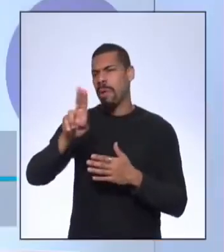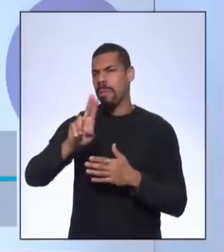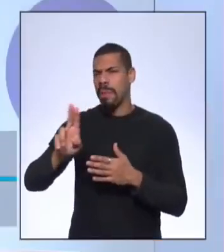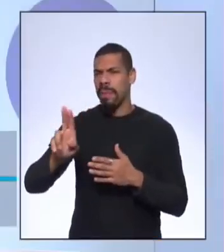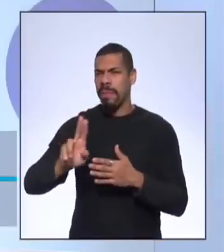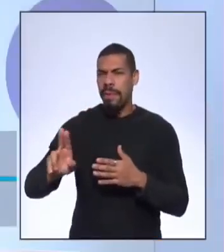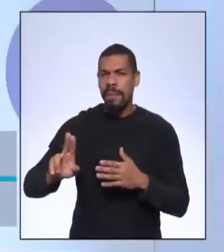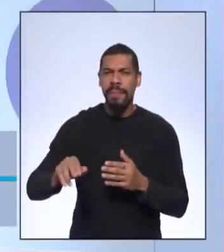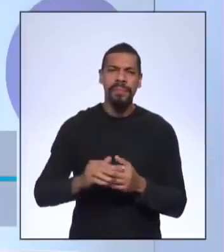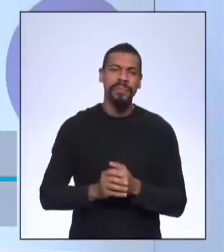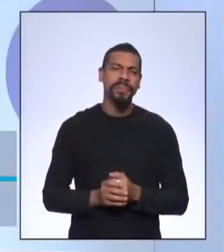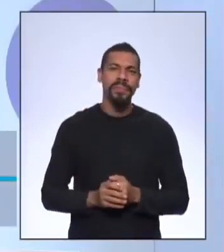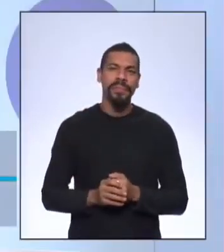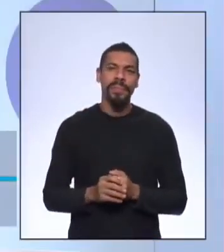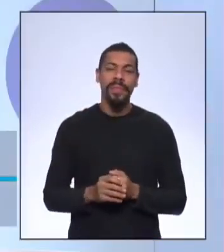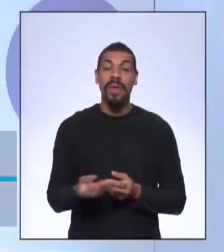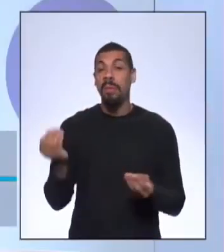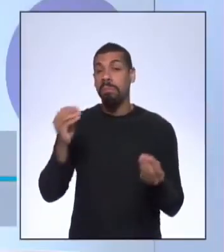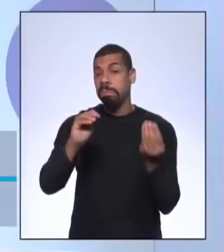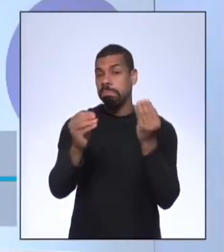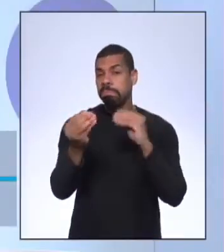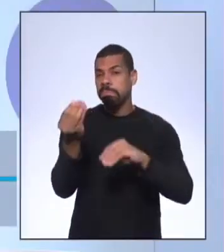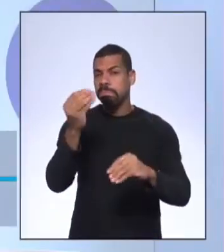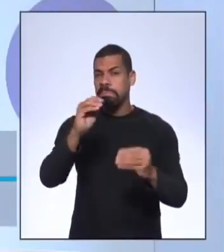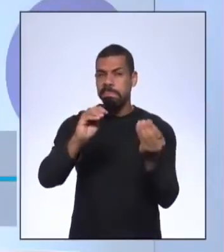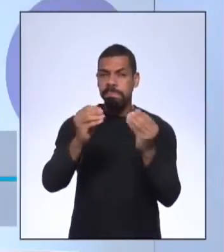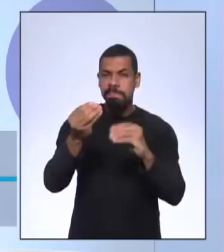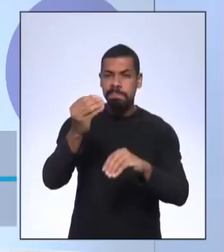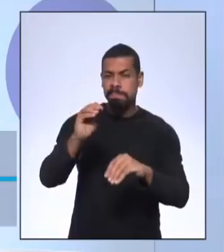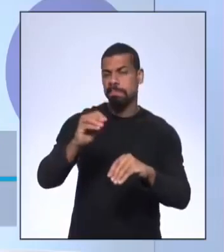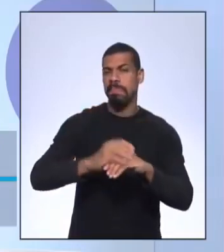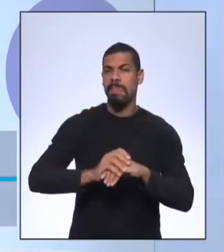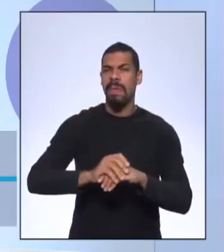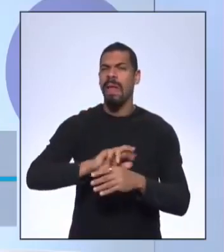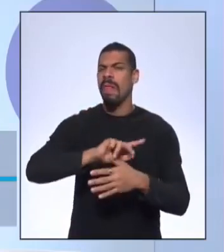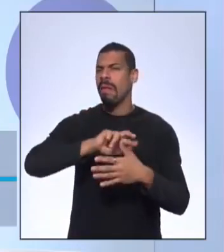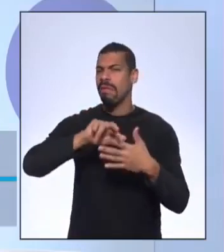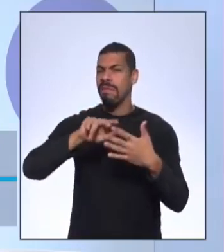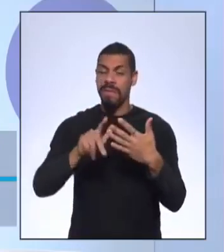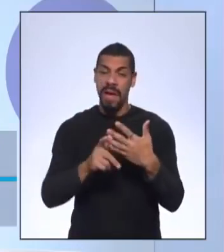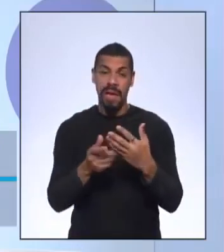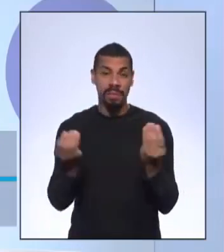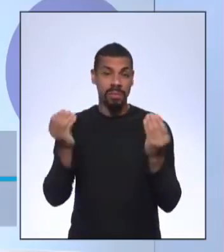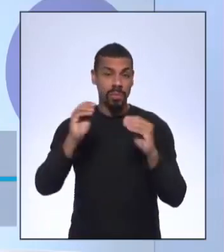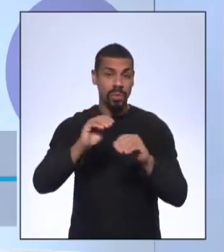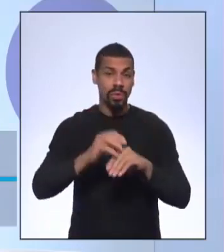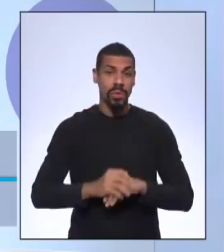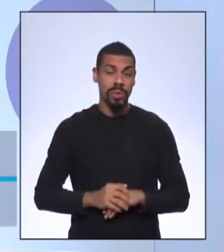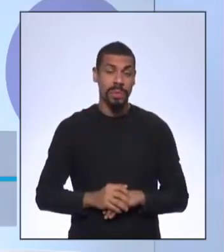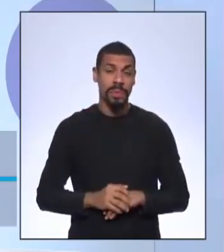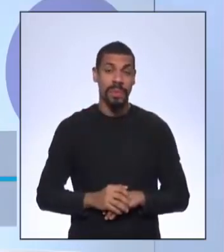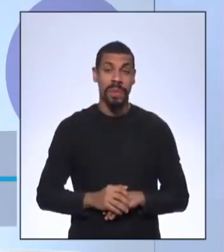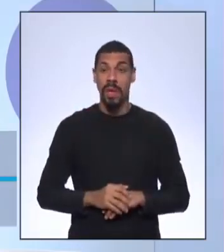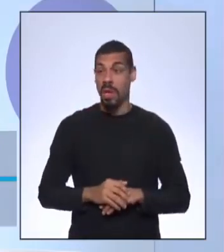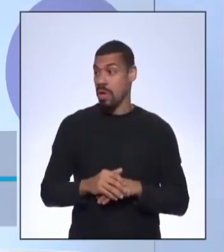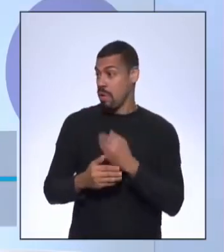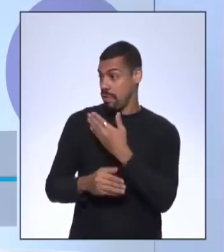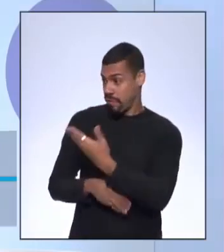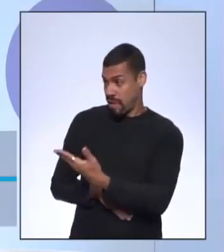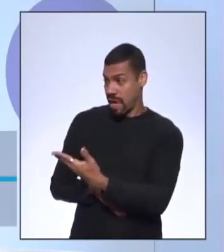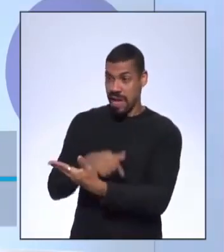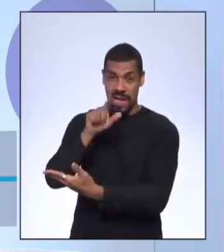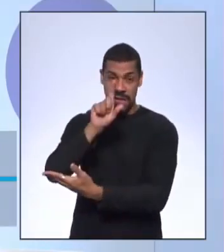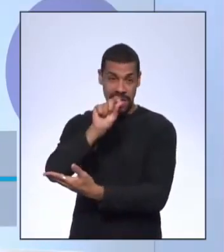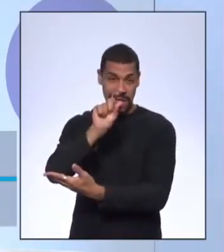mais? Jonathan, Ana, o Wellington, disseram que você fica